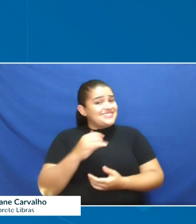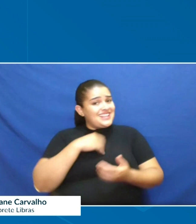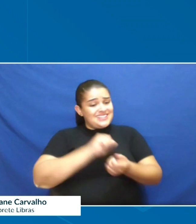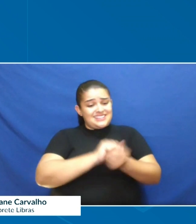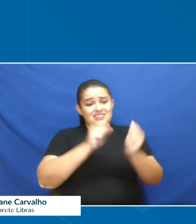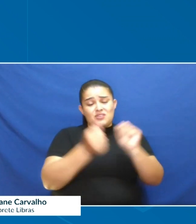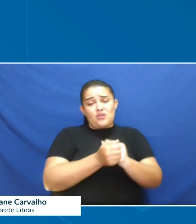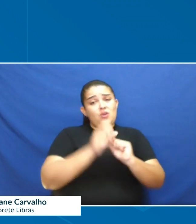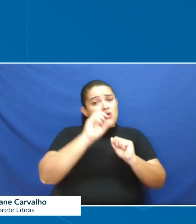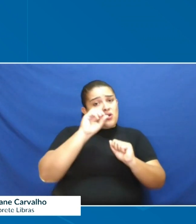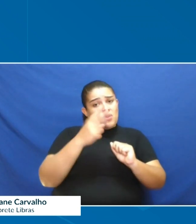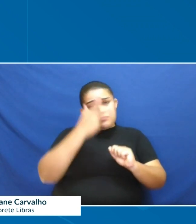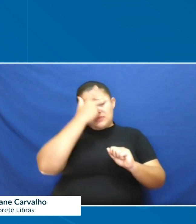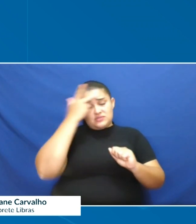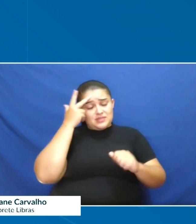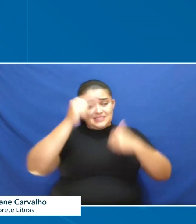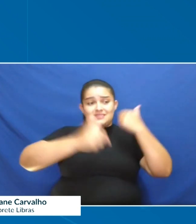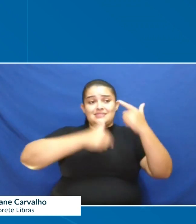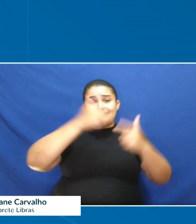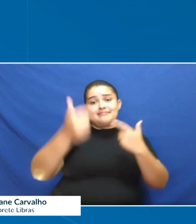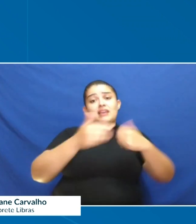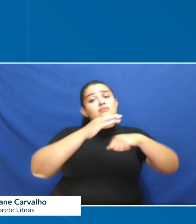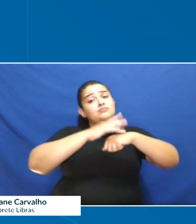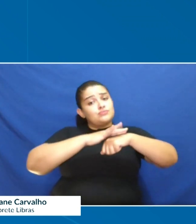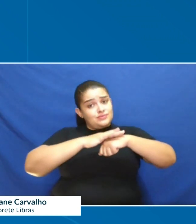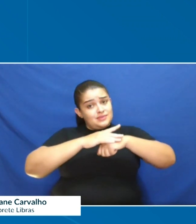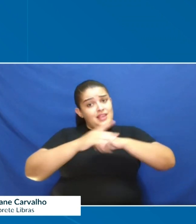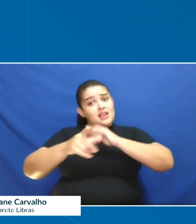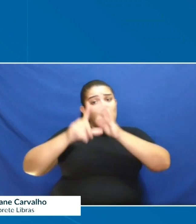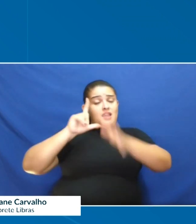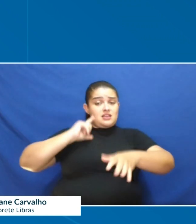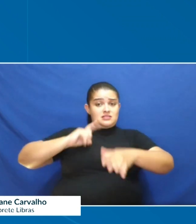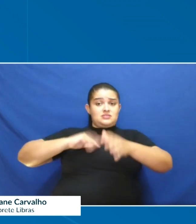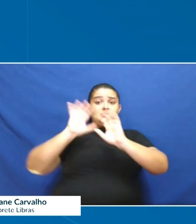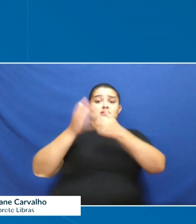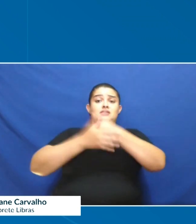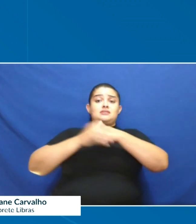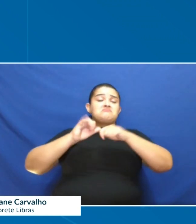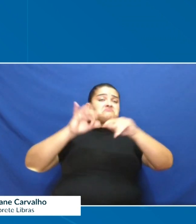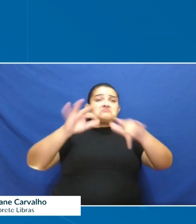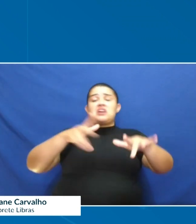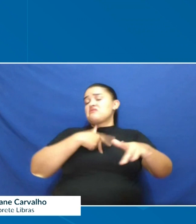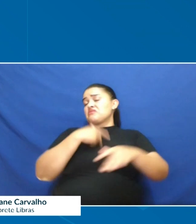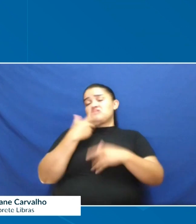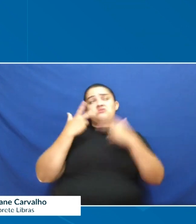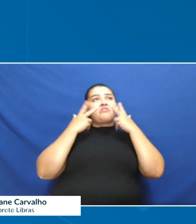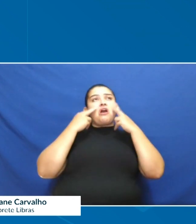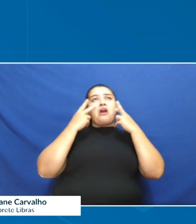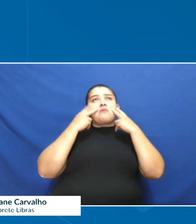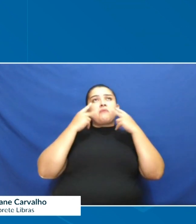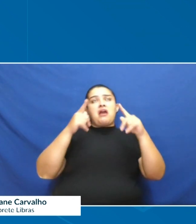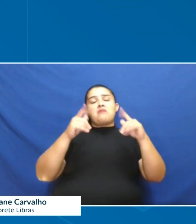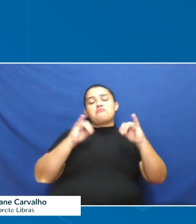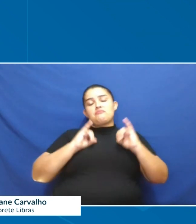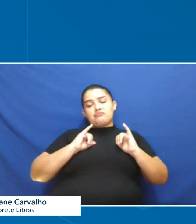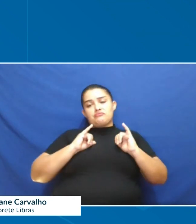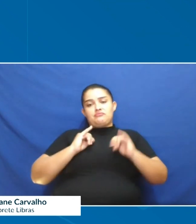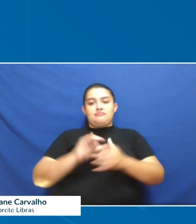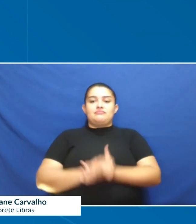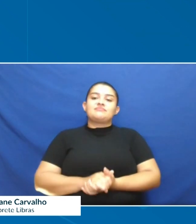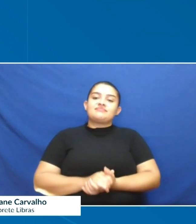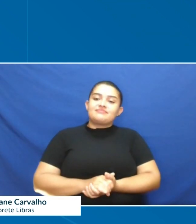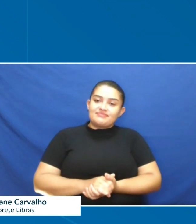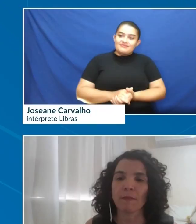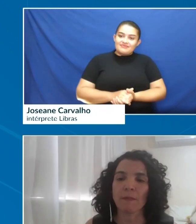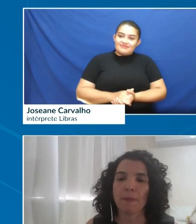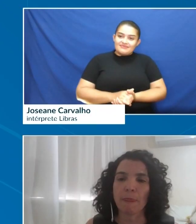funcionário dela ia adoecer. E na época, antes da pandemia, ela não se adaptava e ia tocando o barco. Na verdade, assim, quando a gente pensa